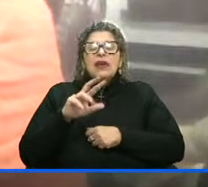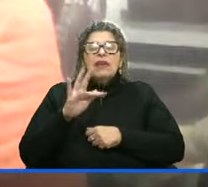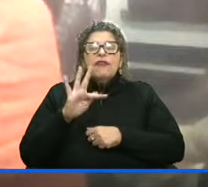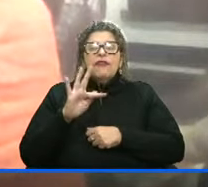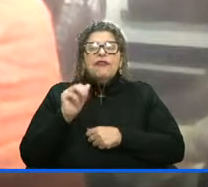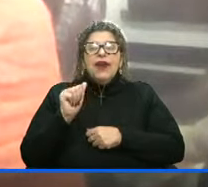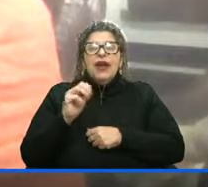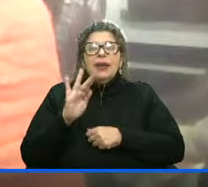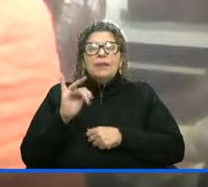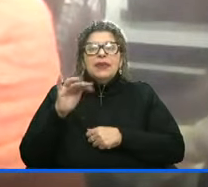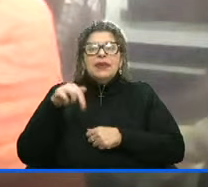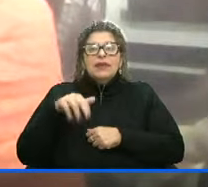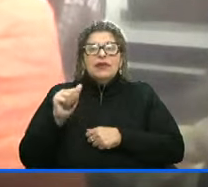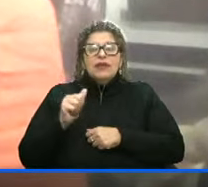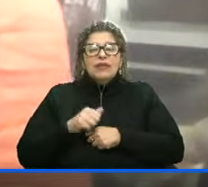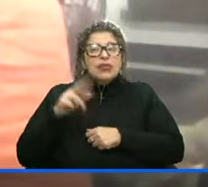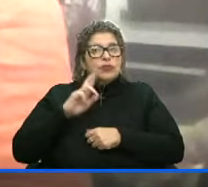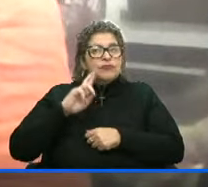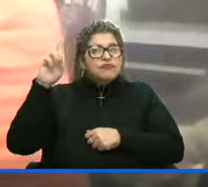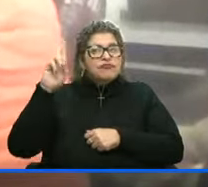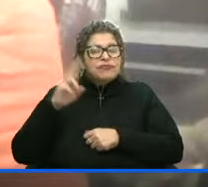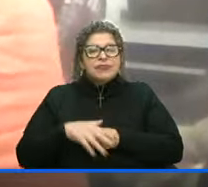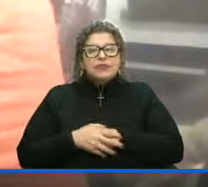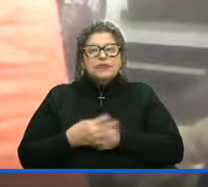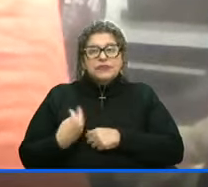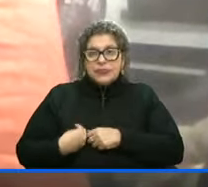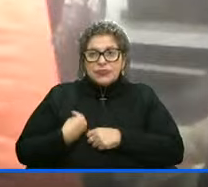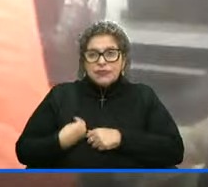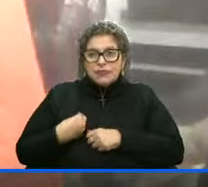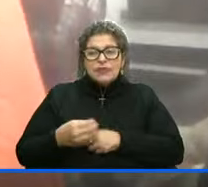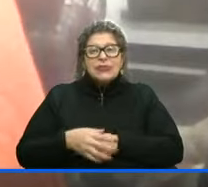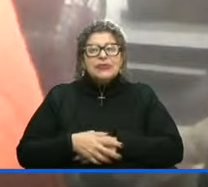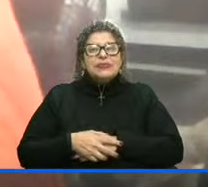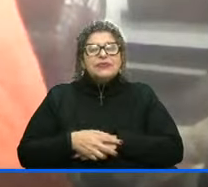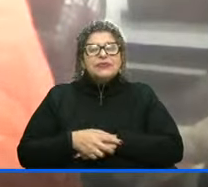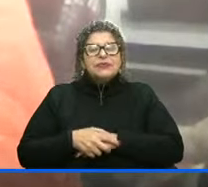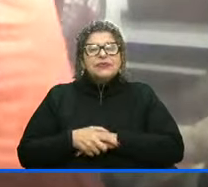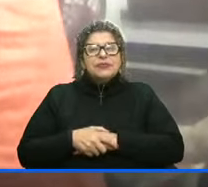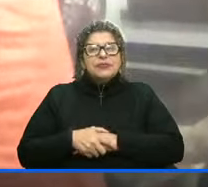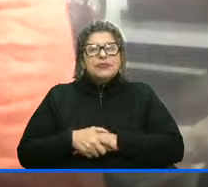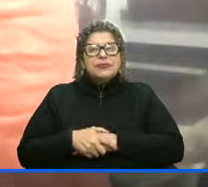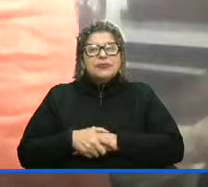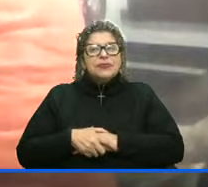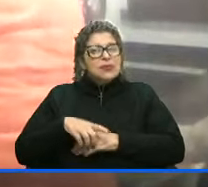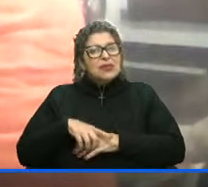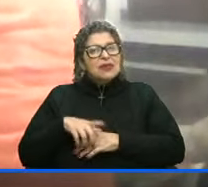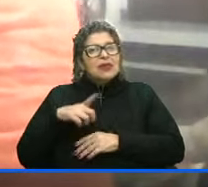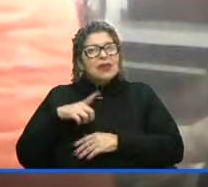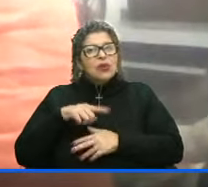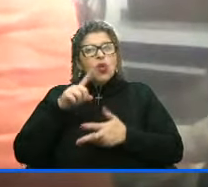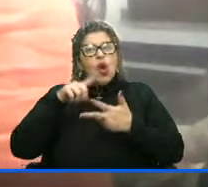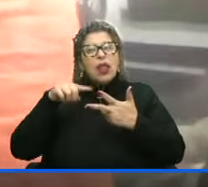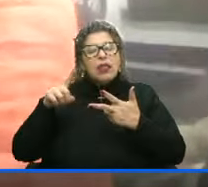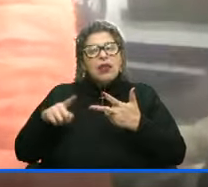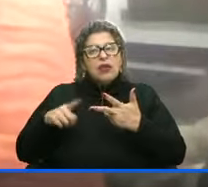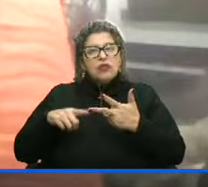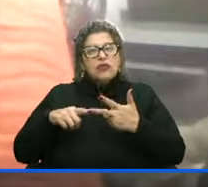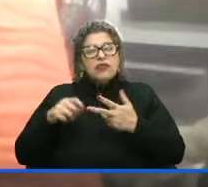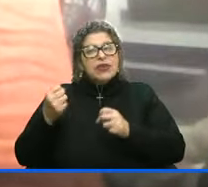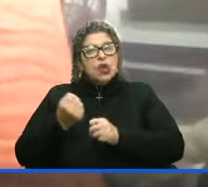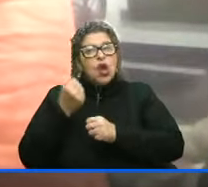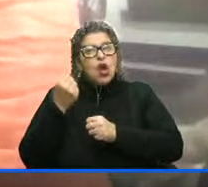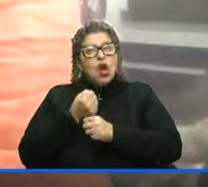da Walter Silber, se ainda está presente. Porque também tem algumas alternativas que passam por obras e reformas que a